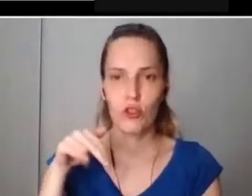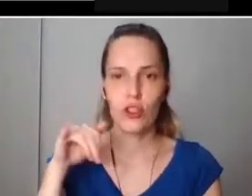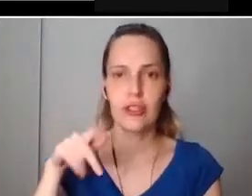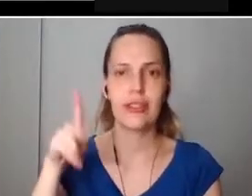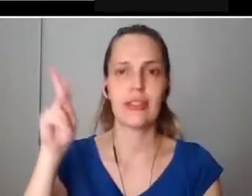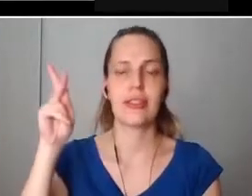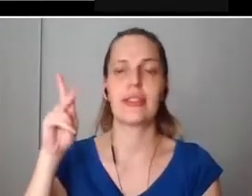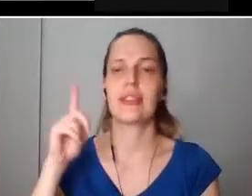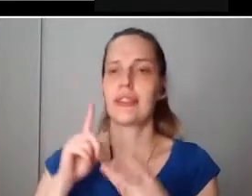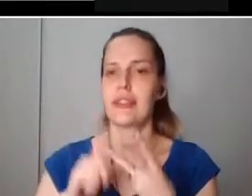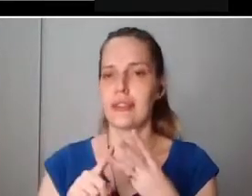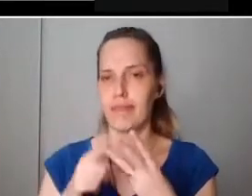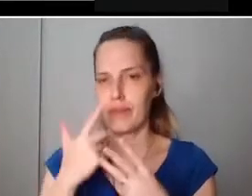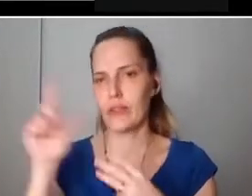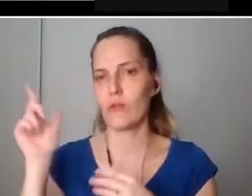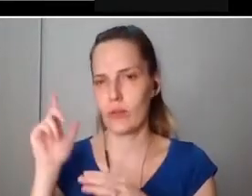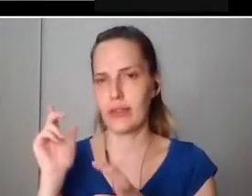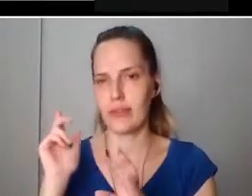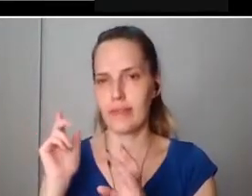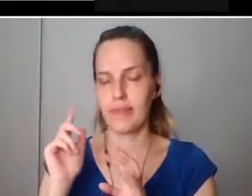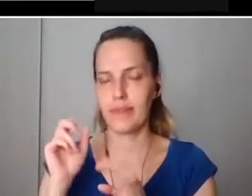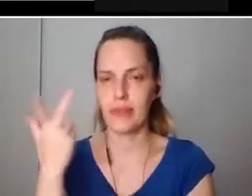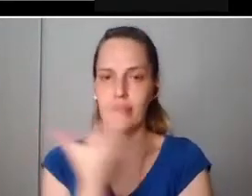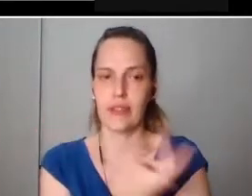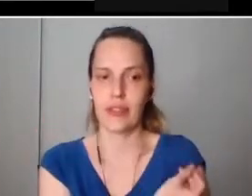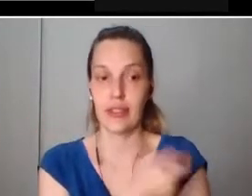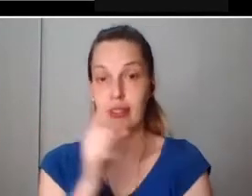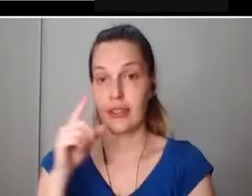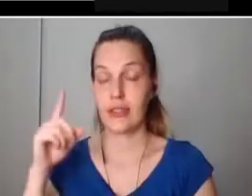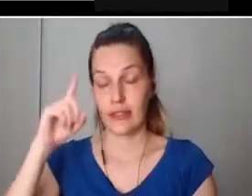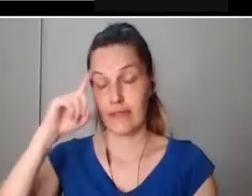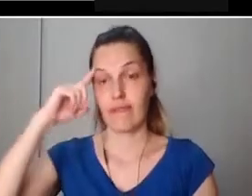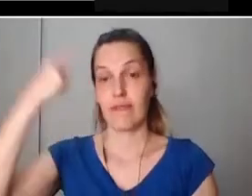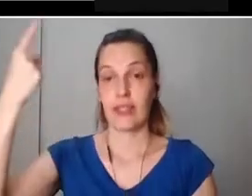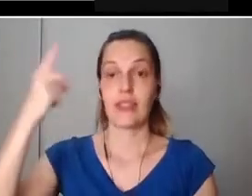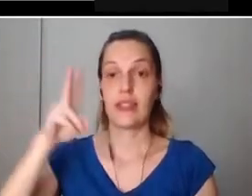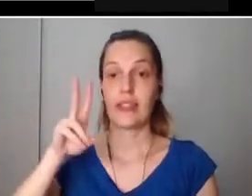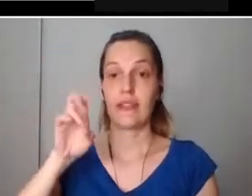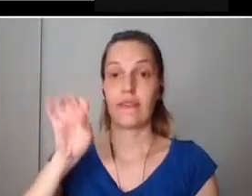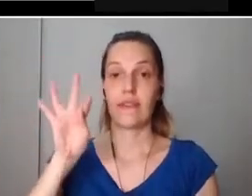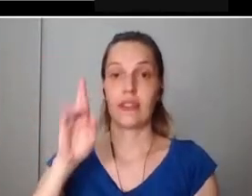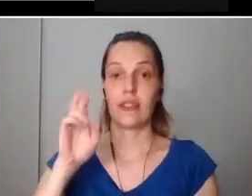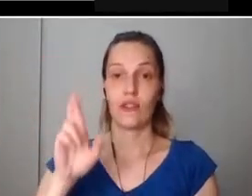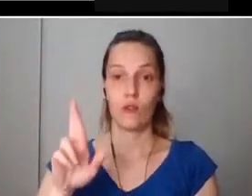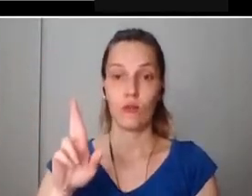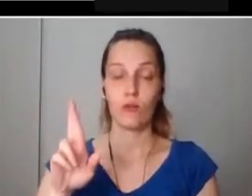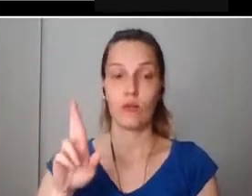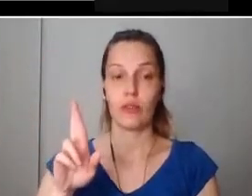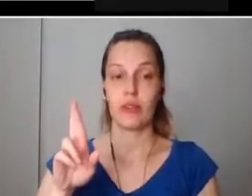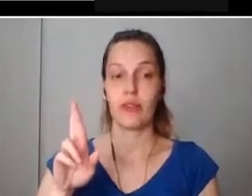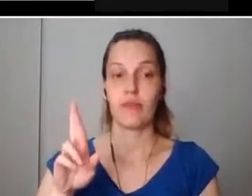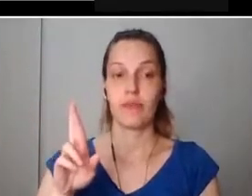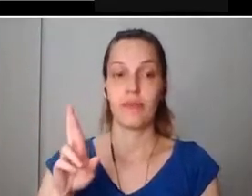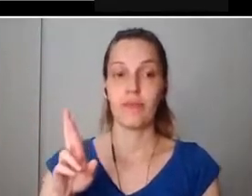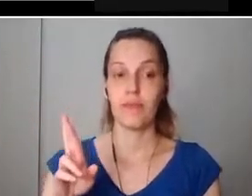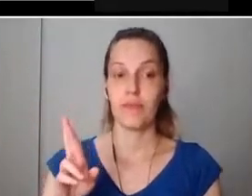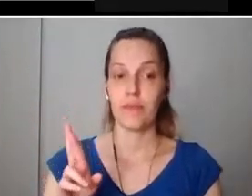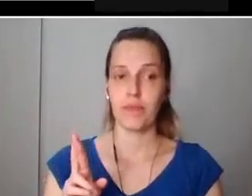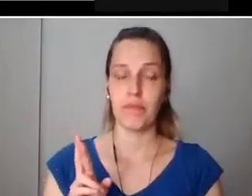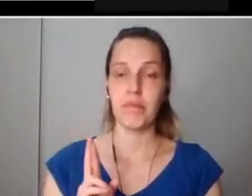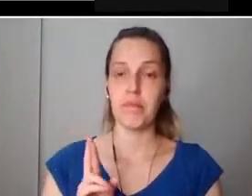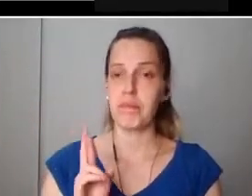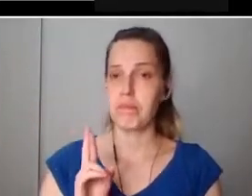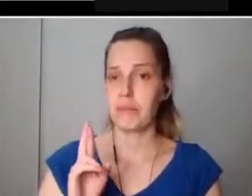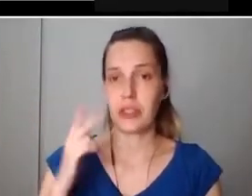Elas basicamente inventam, né, um vetor, elas fazem um vírus Frankenstein, como eu digo, é um vetor que não se